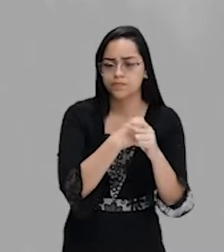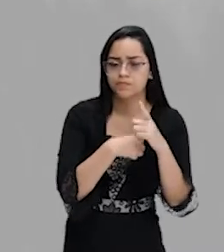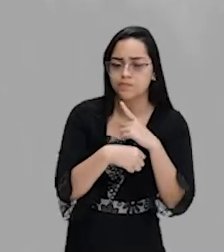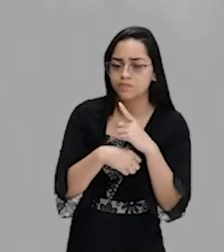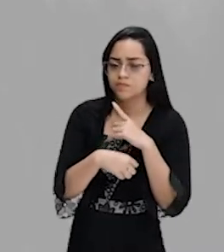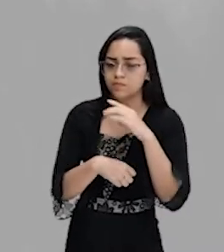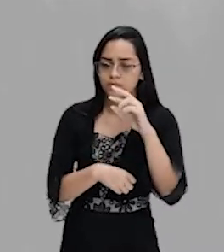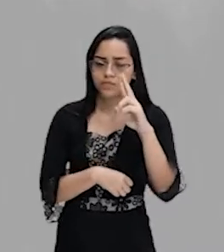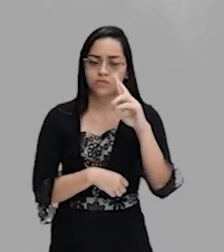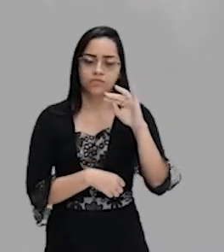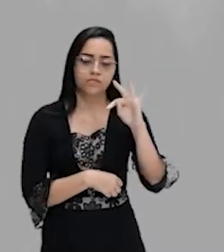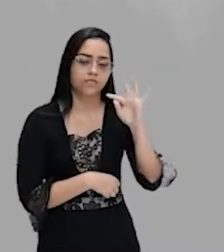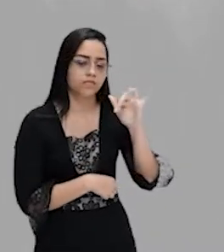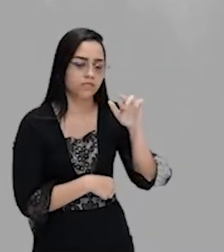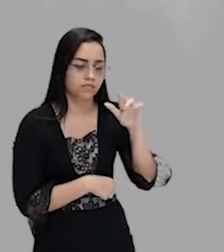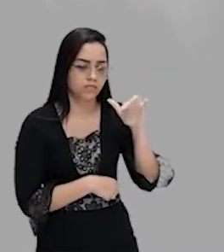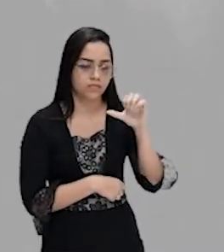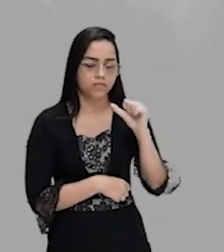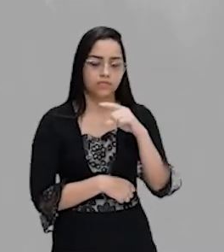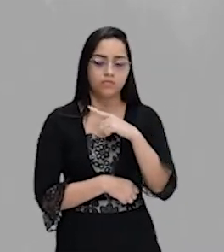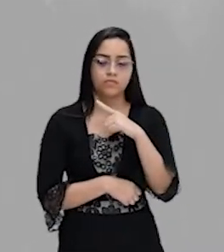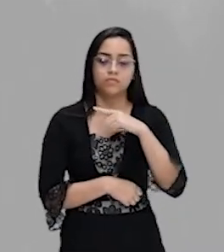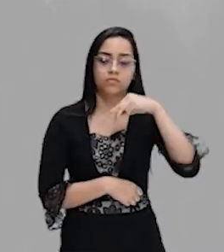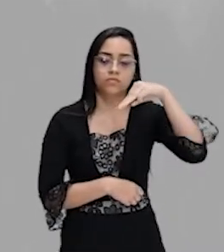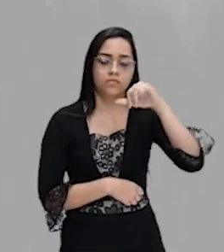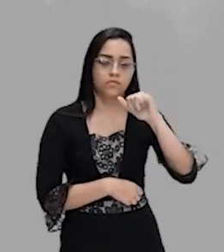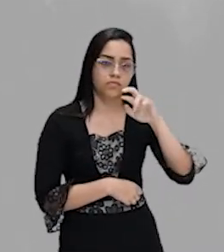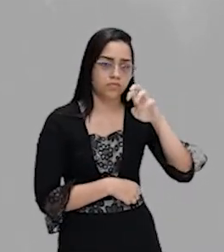essas crateras aqui é o que nós chamamos de mares, né? São os